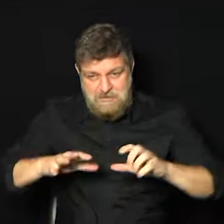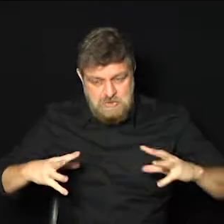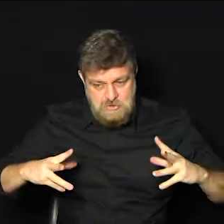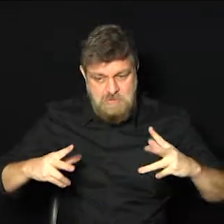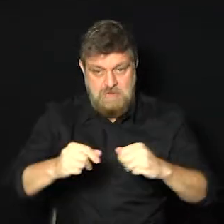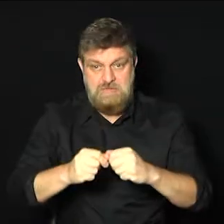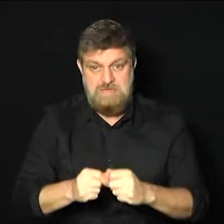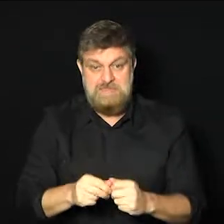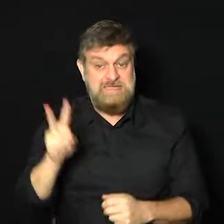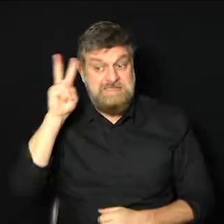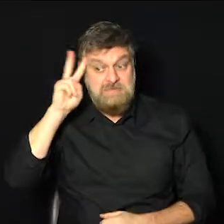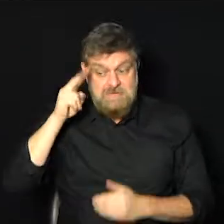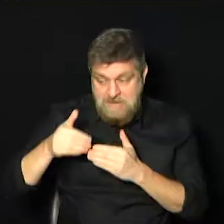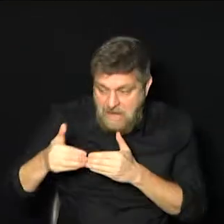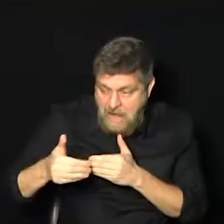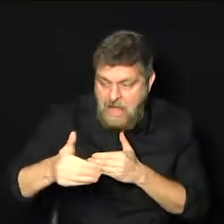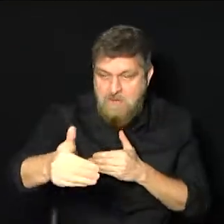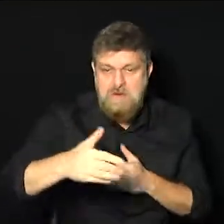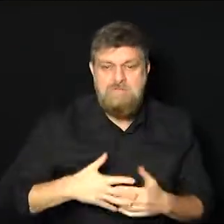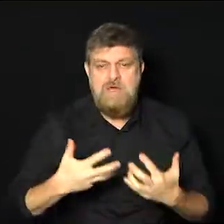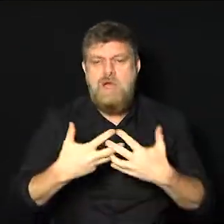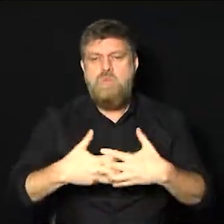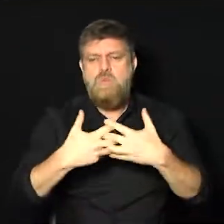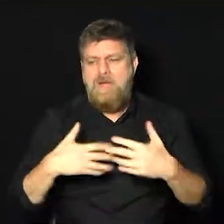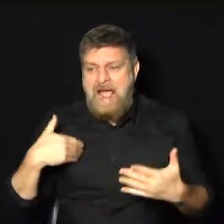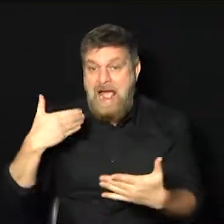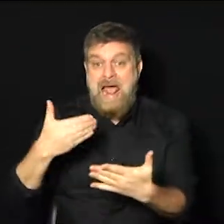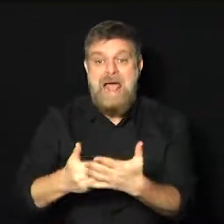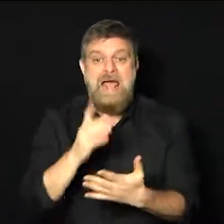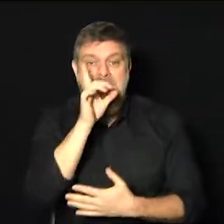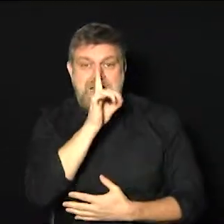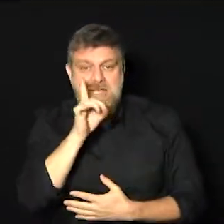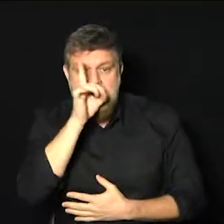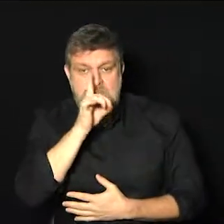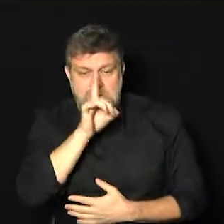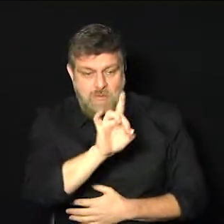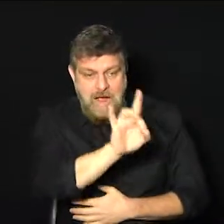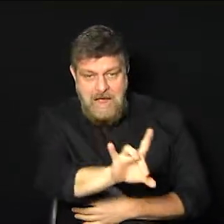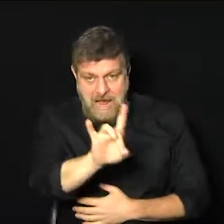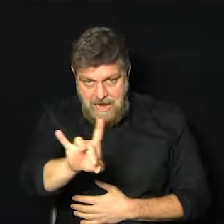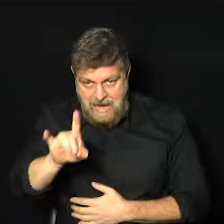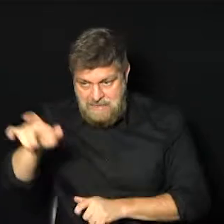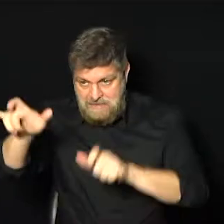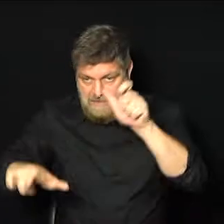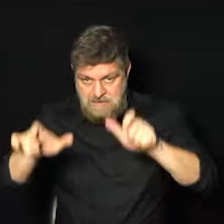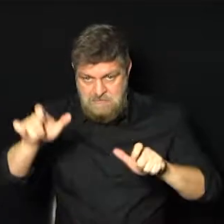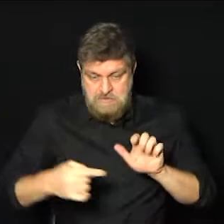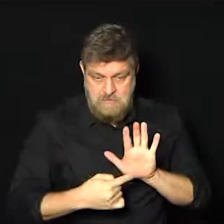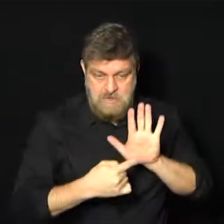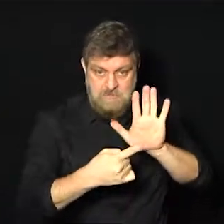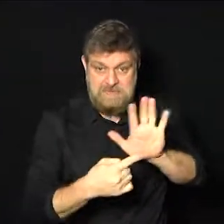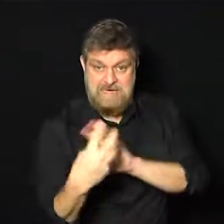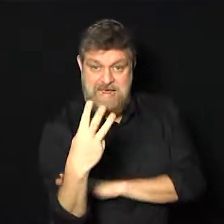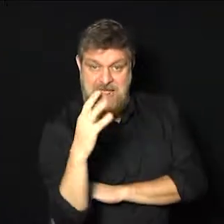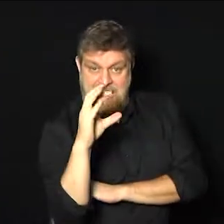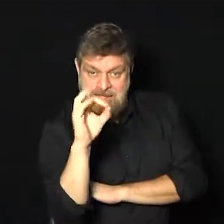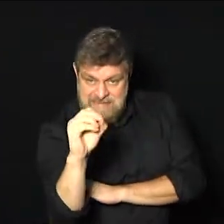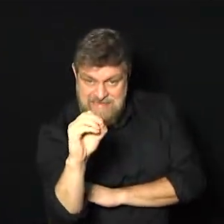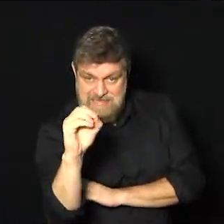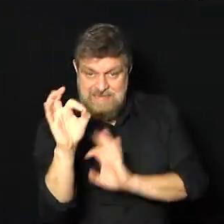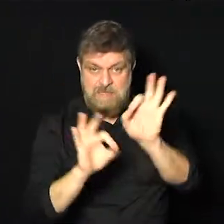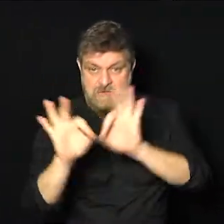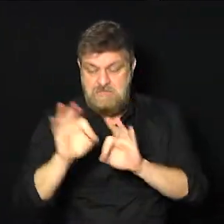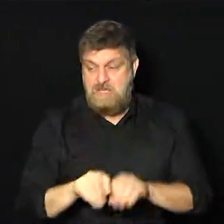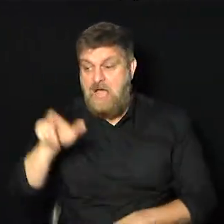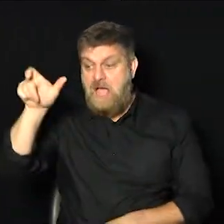partir desta segunda-feira, mas vai funcionar até domingo. Cada expositor tem direito a exibir 30 projetos. Já